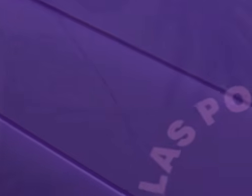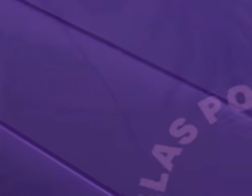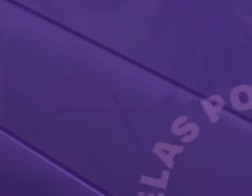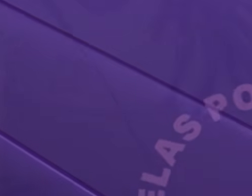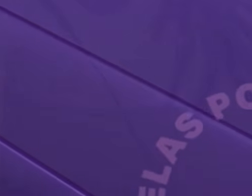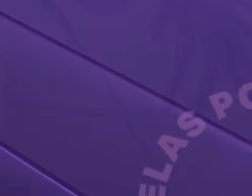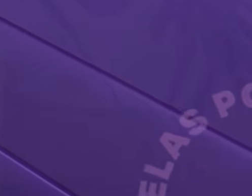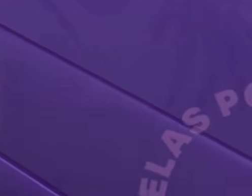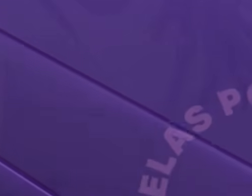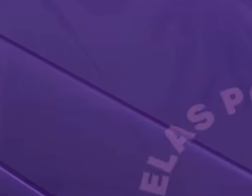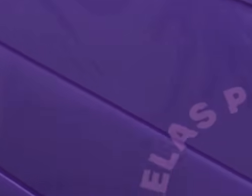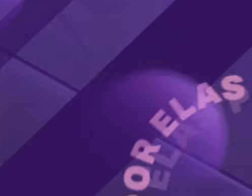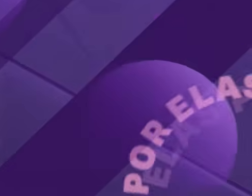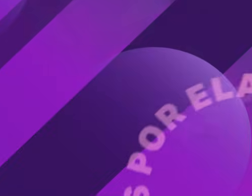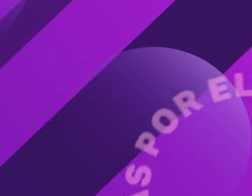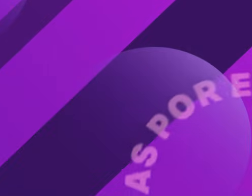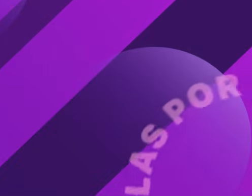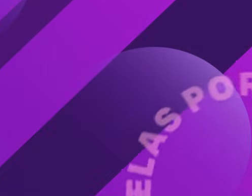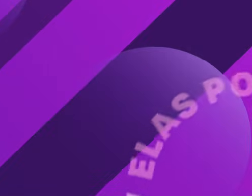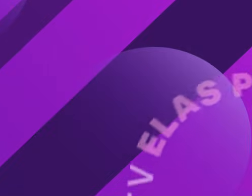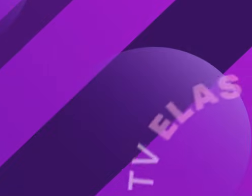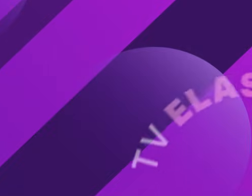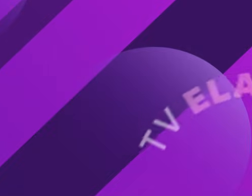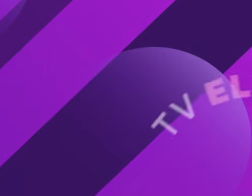resumo com os pontos mais importantes.